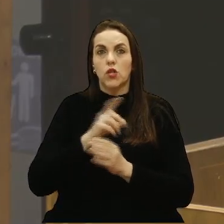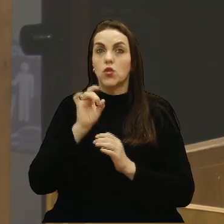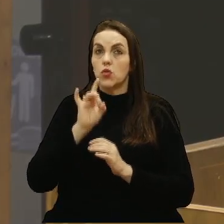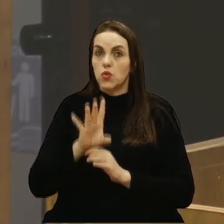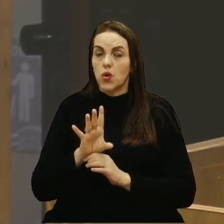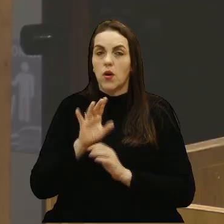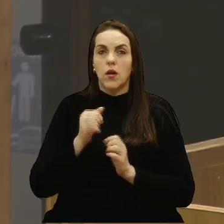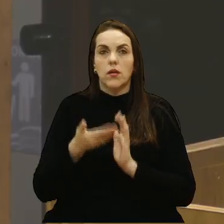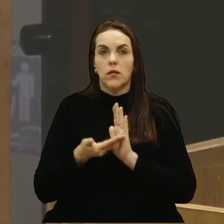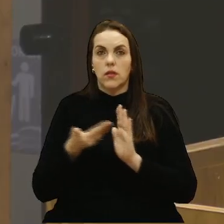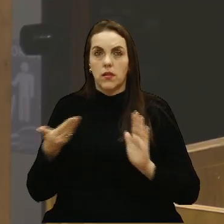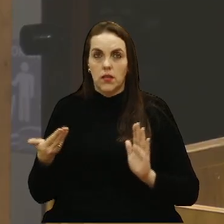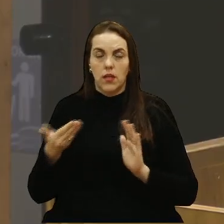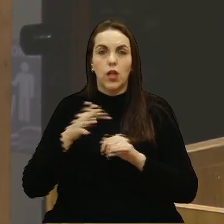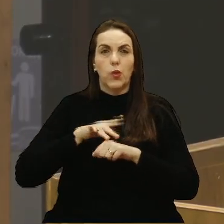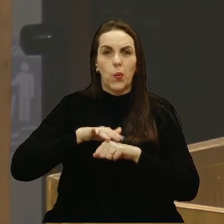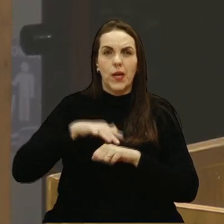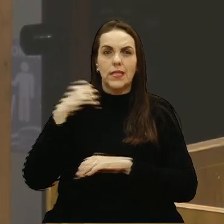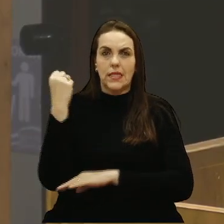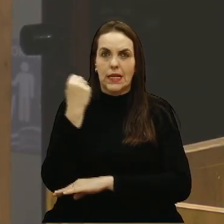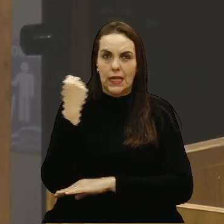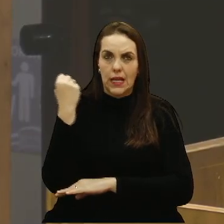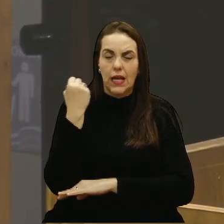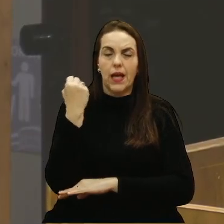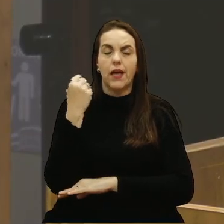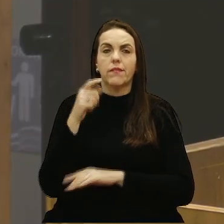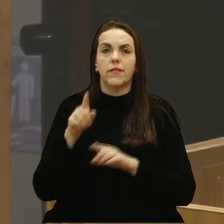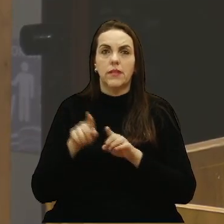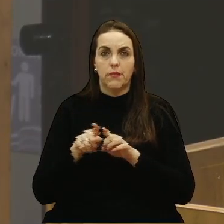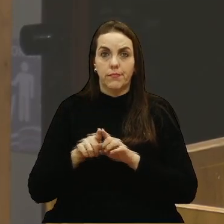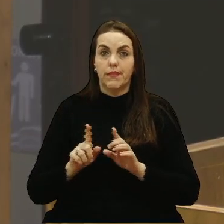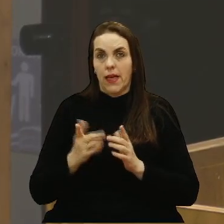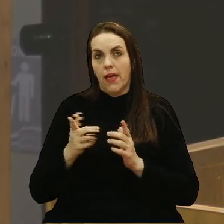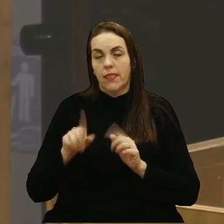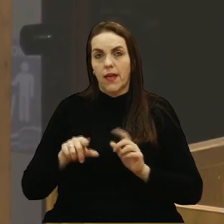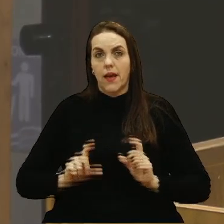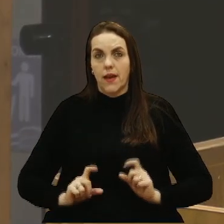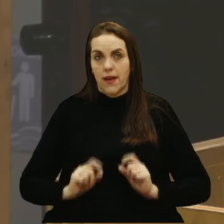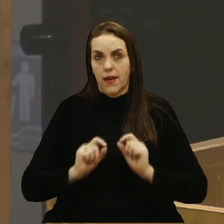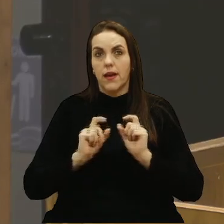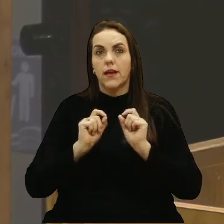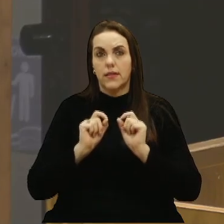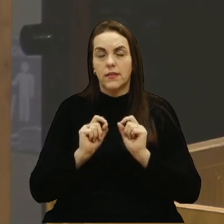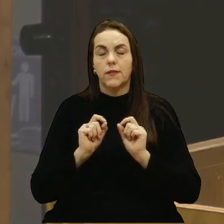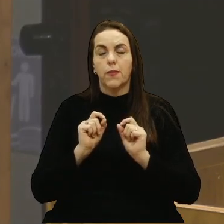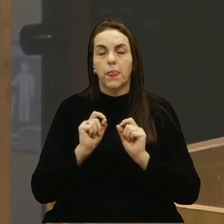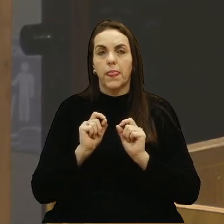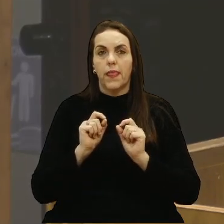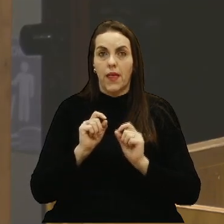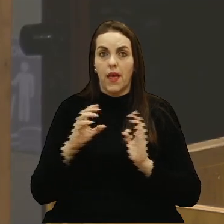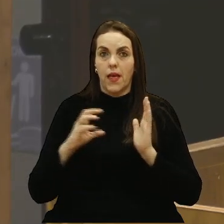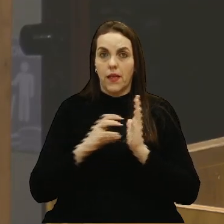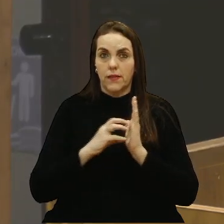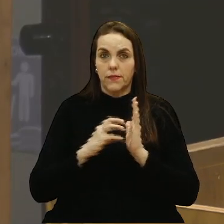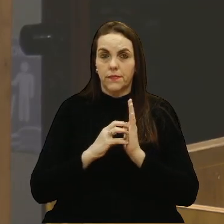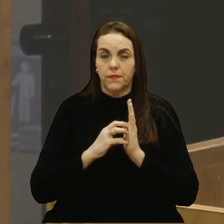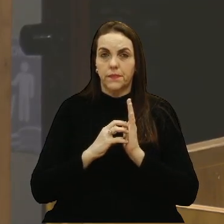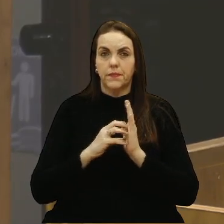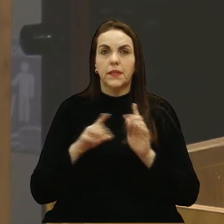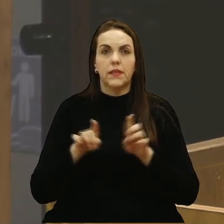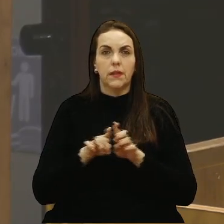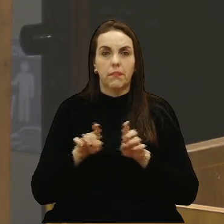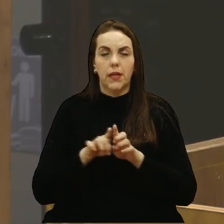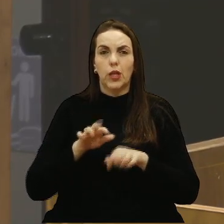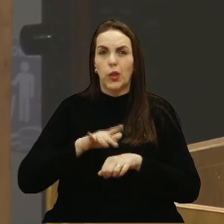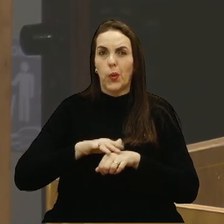concedida para portadores de doenças severas, portadores de câncer, né, neoplasia maligna, AIDS e doença